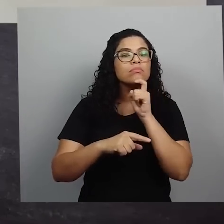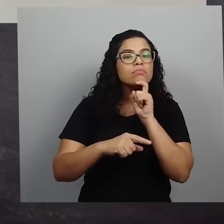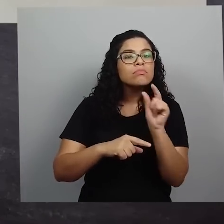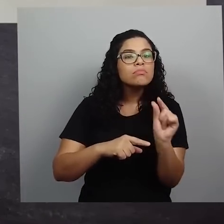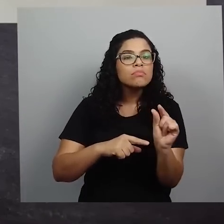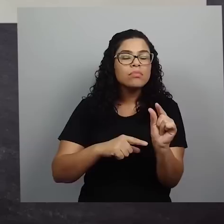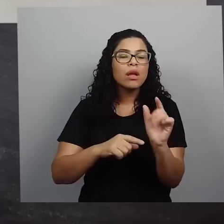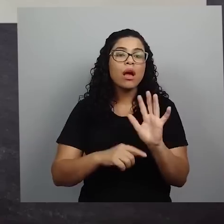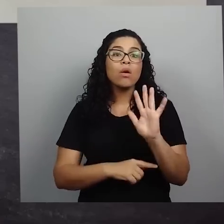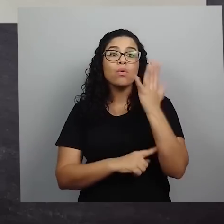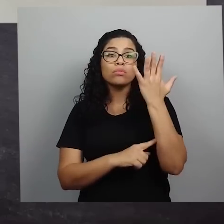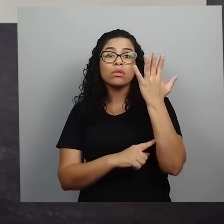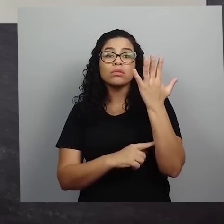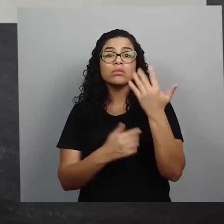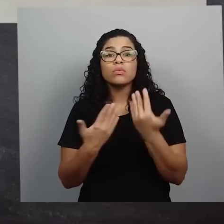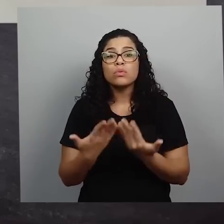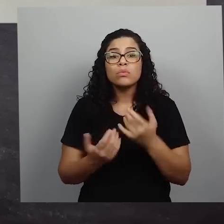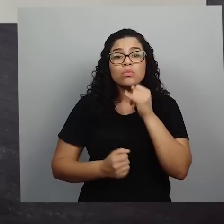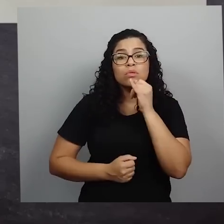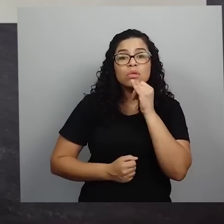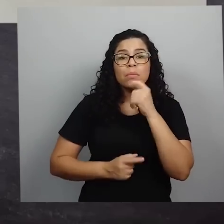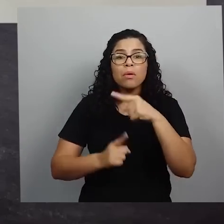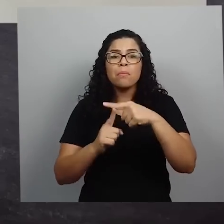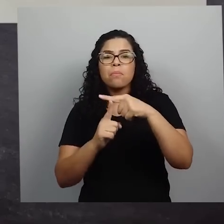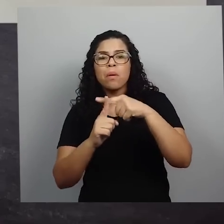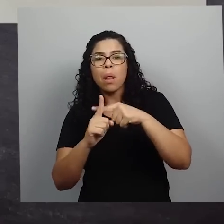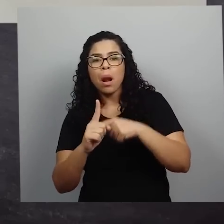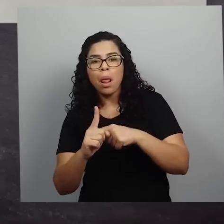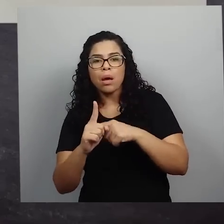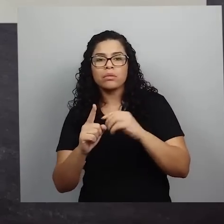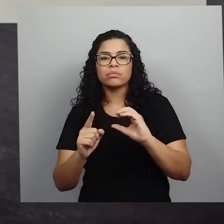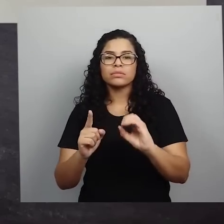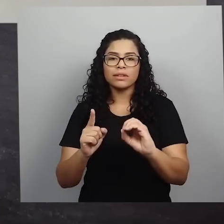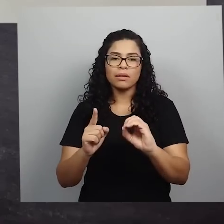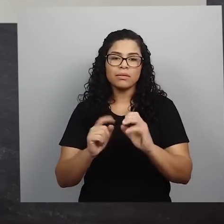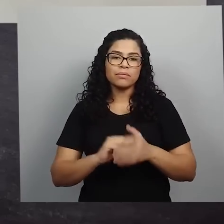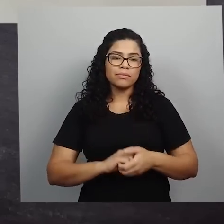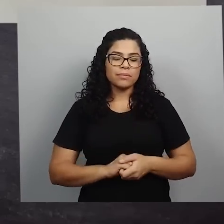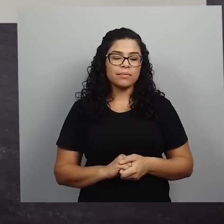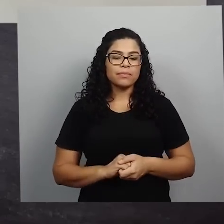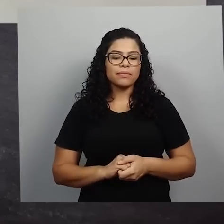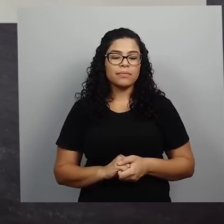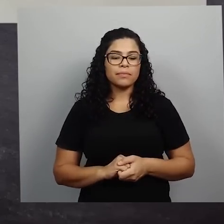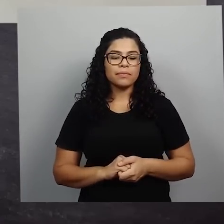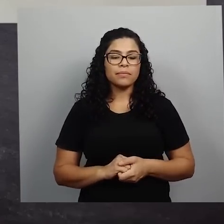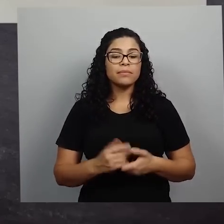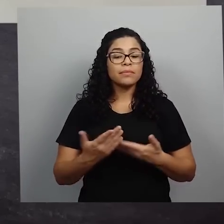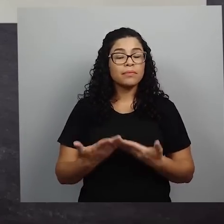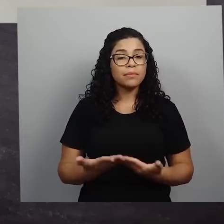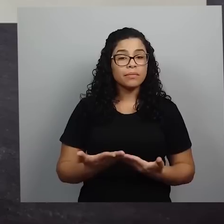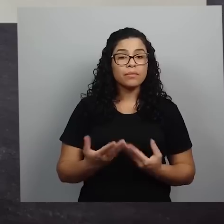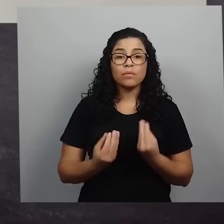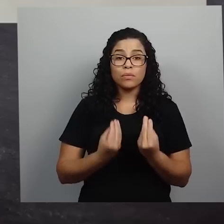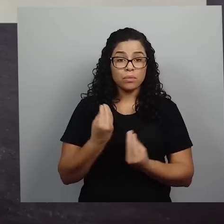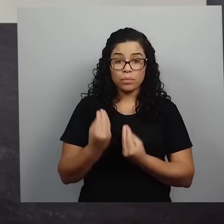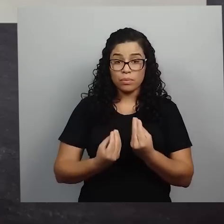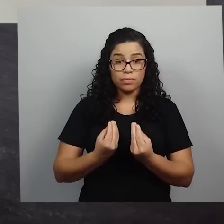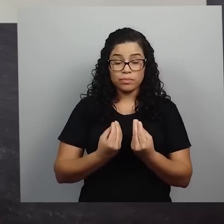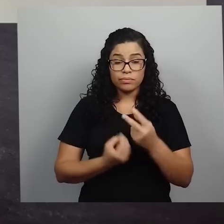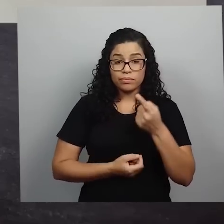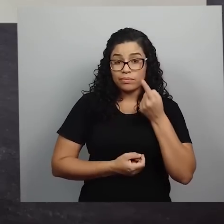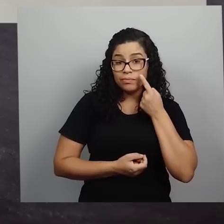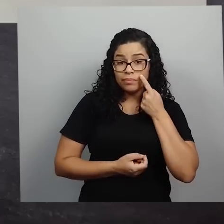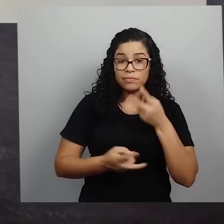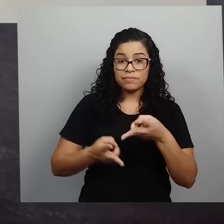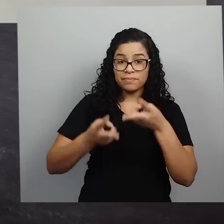acontece apenas quando a região atinge temperaturas abaixo de 0. Aí, no caso, são